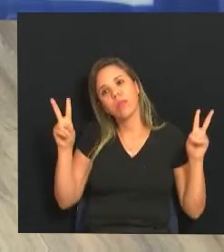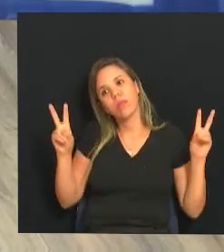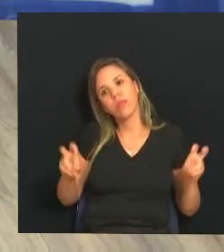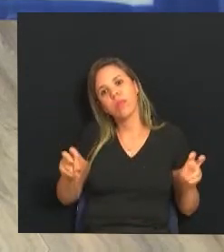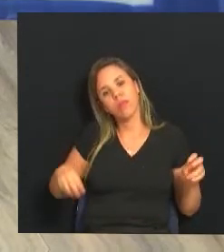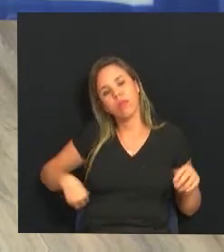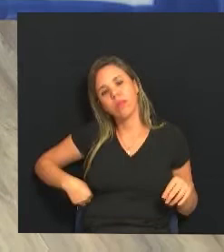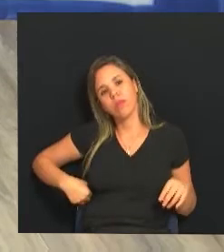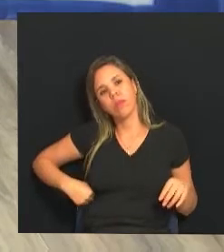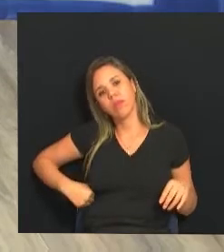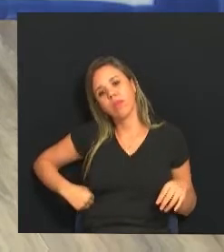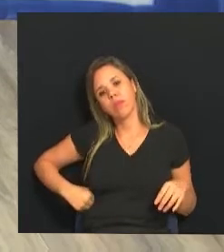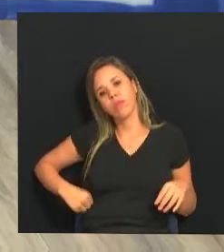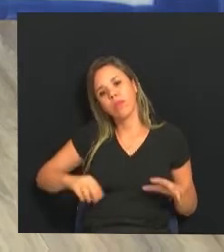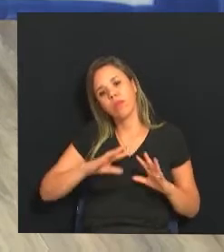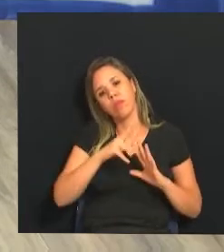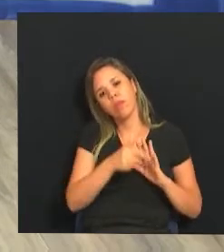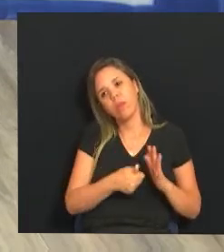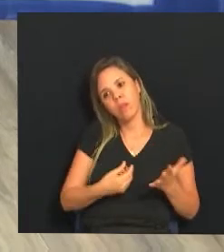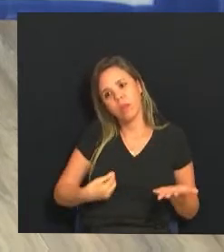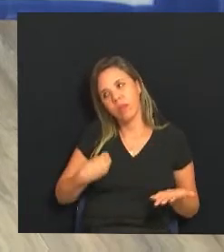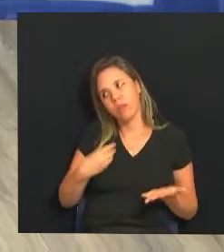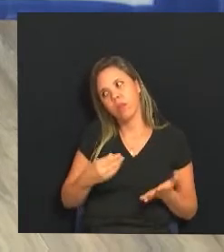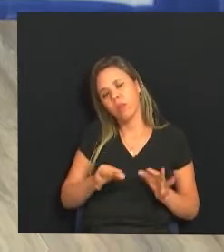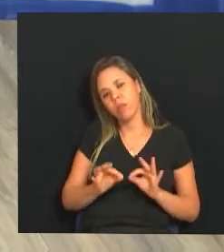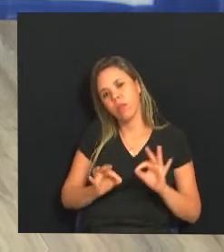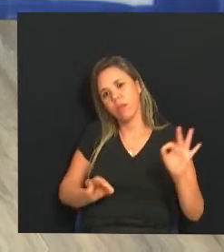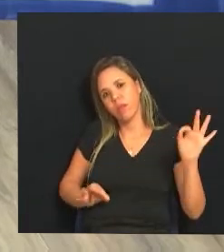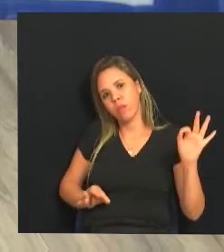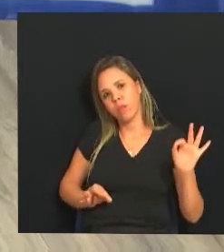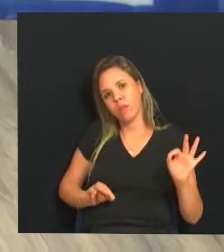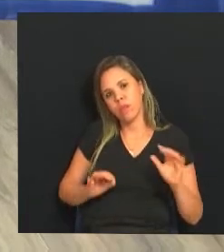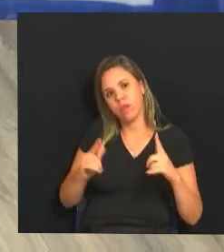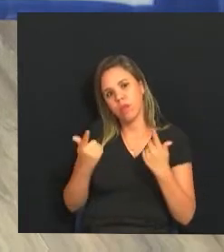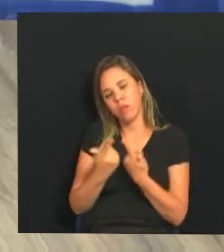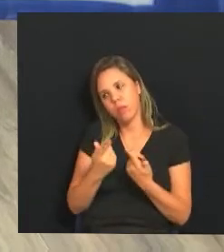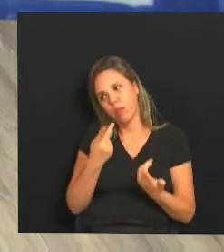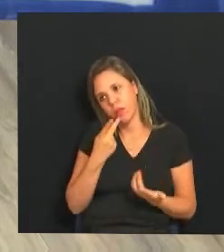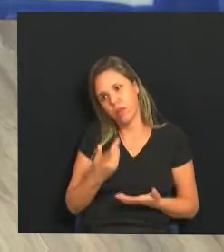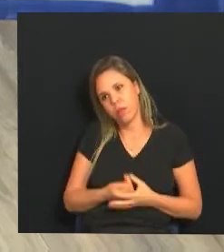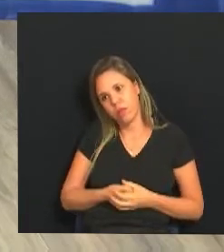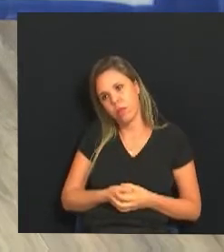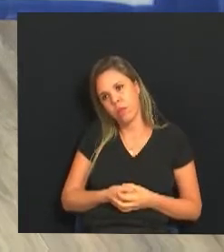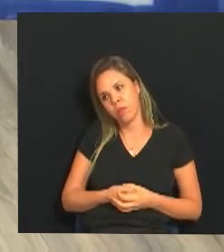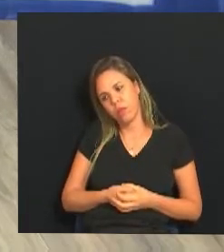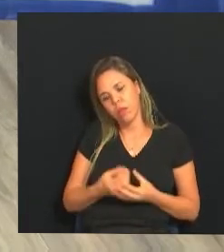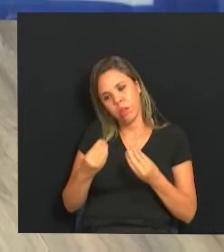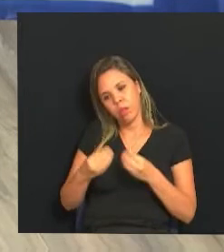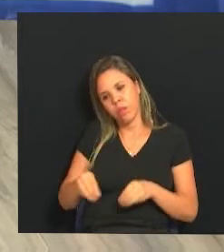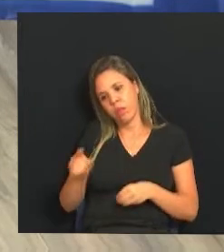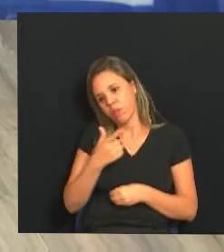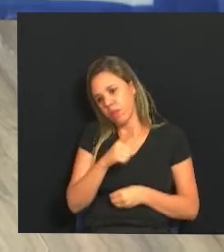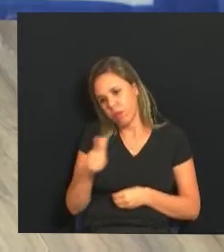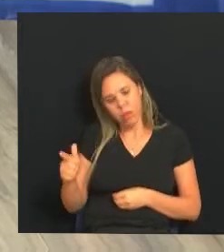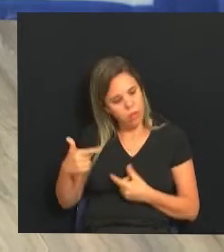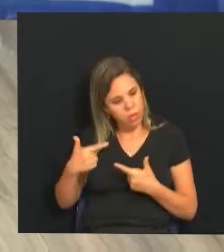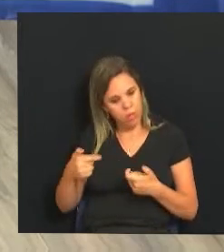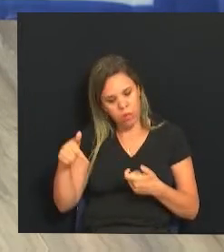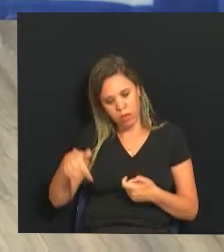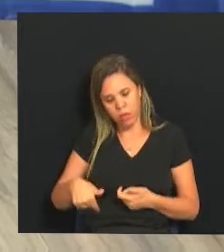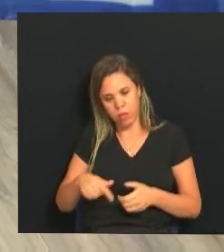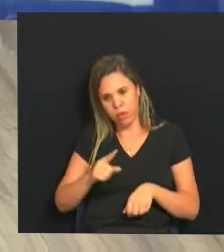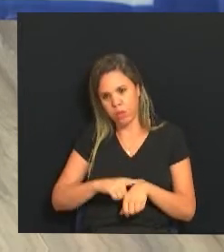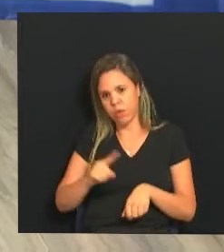nós abordamos aqui no Giro Ambiental estão longe da gente geograficamente falando, não nos afeta, não temos uma guerra aqui